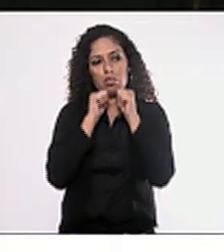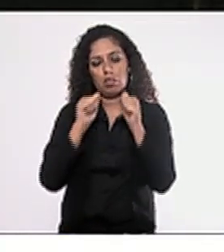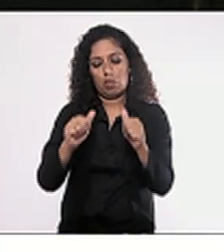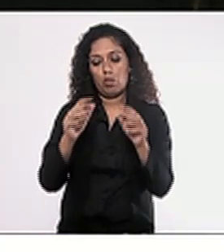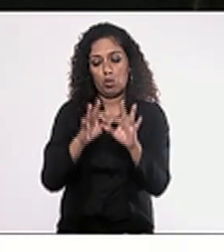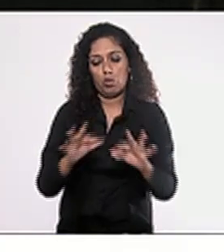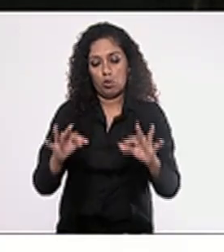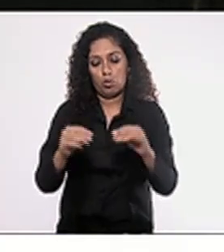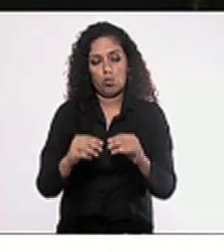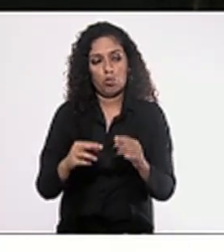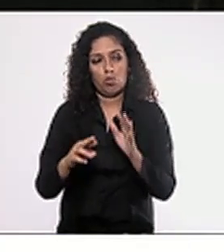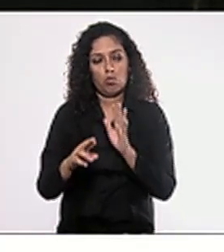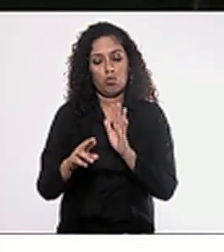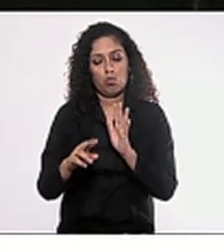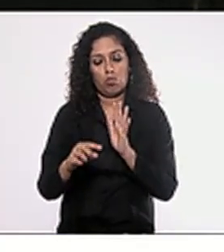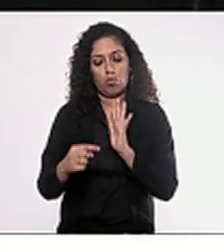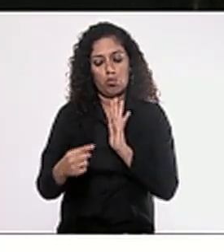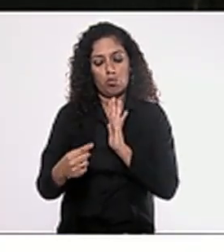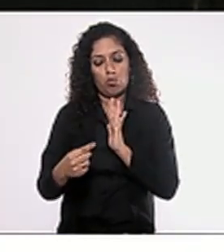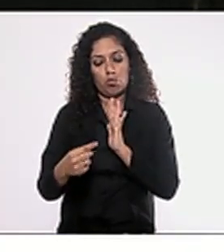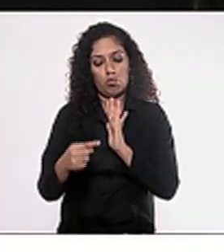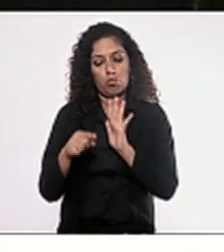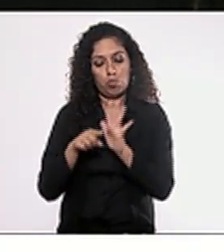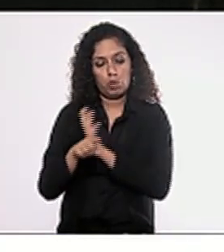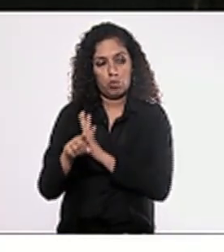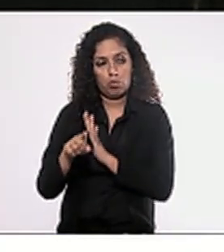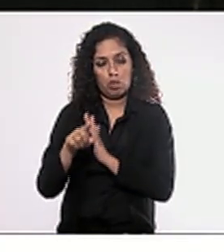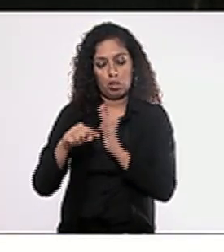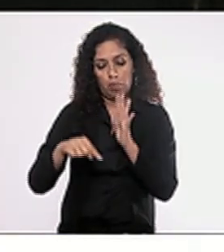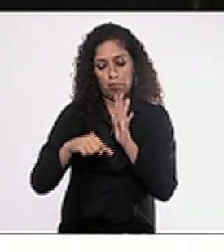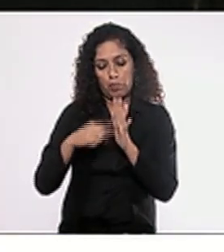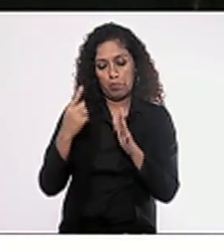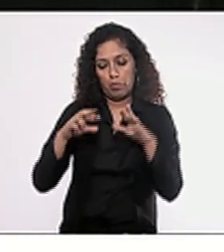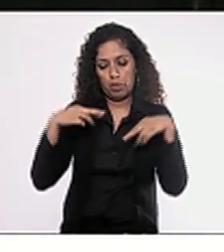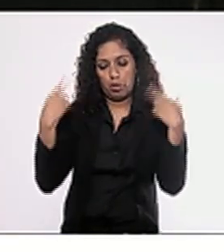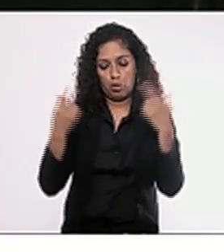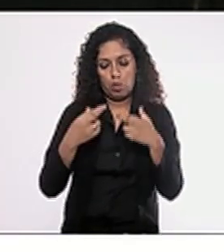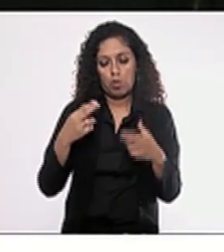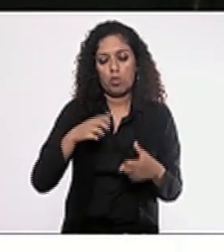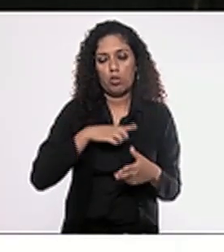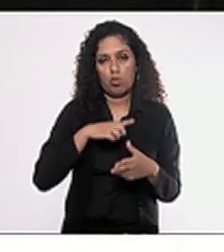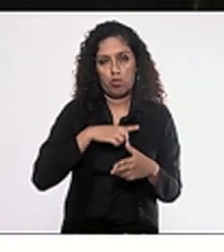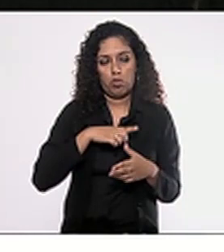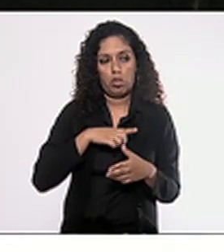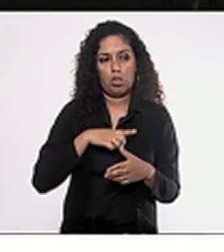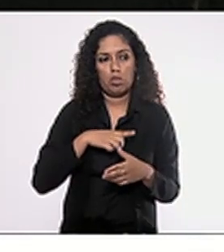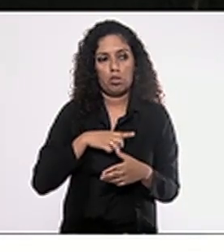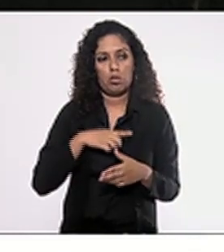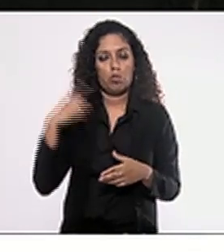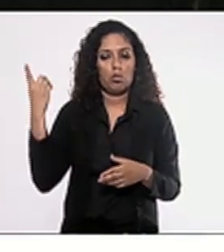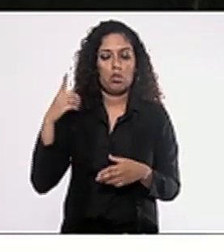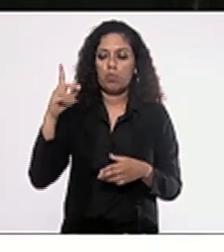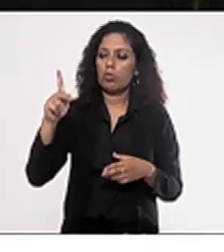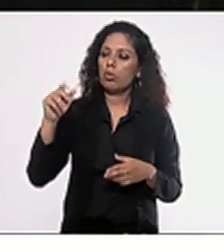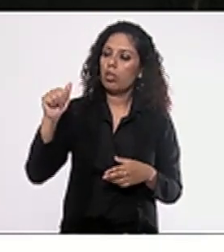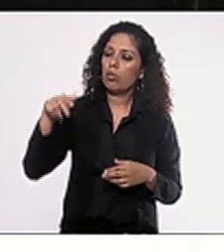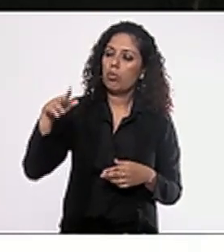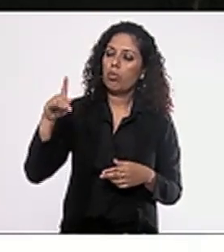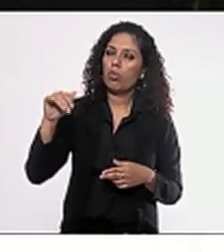responder a esse questionamento. O deputado Tiago Pampolha, na primeira reunião ordinária que tivemos,